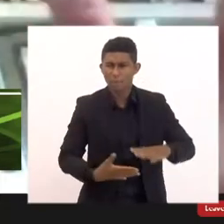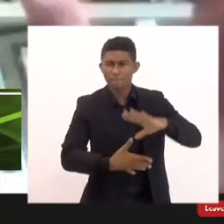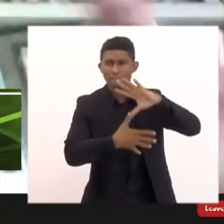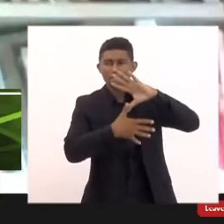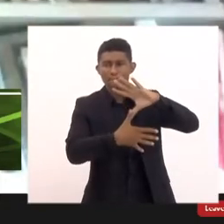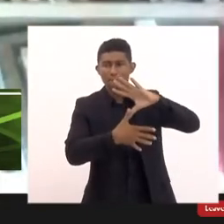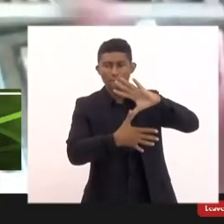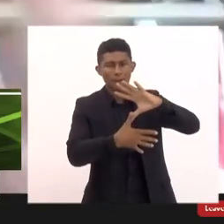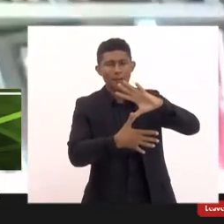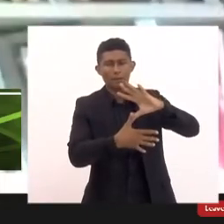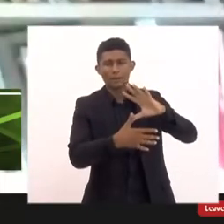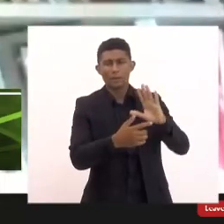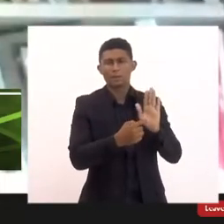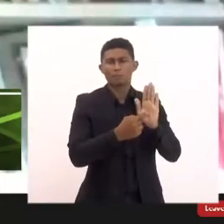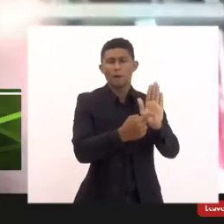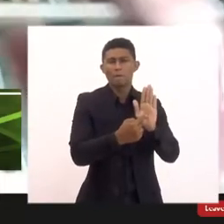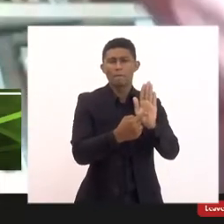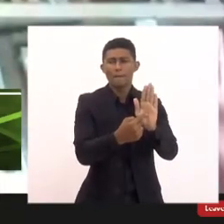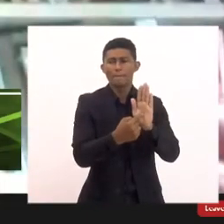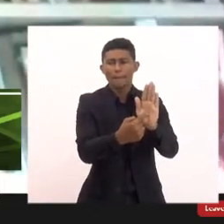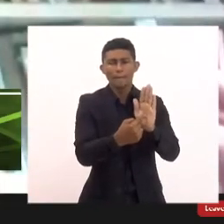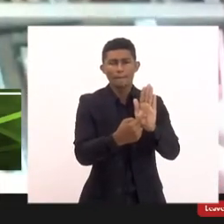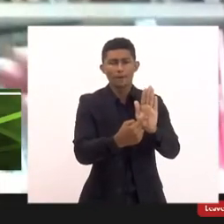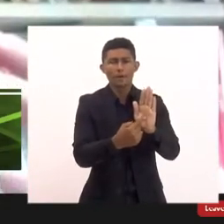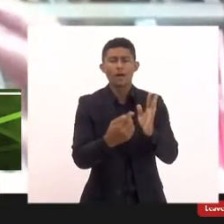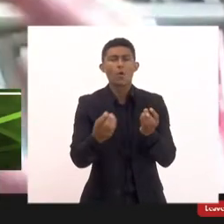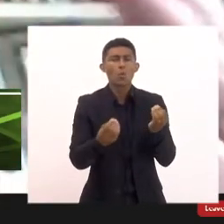sequência da evolução